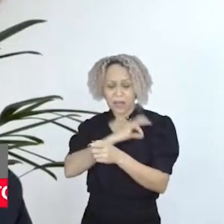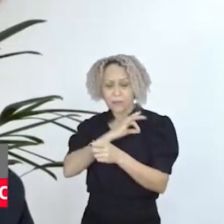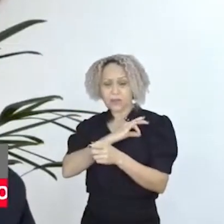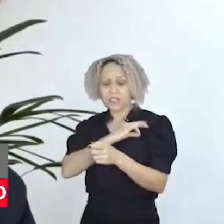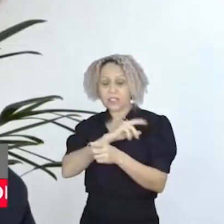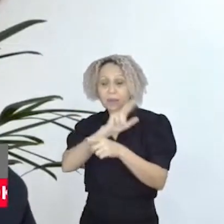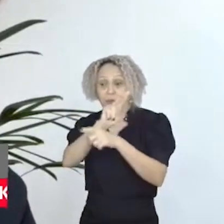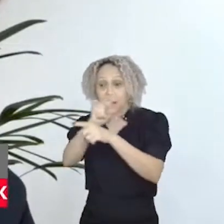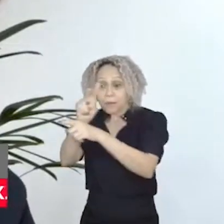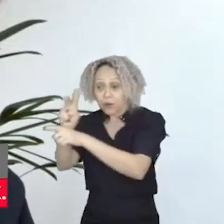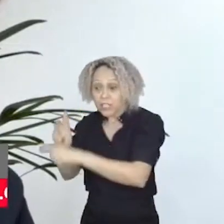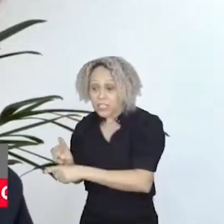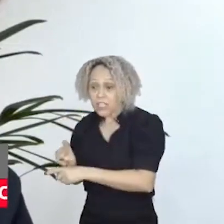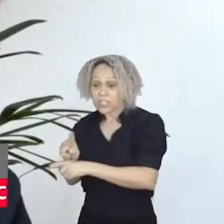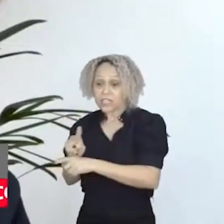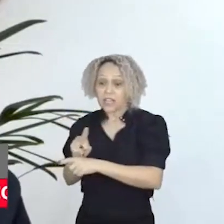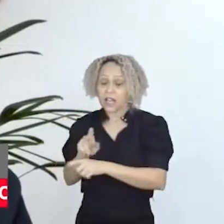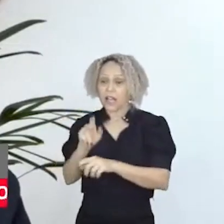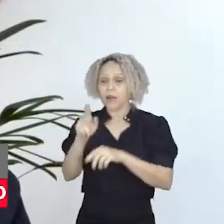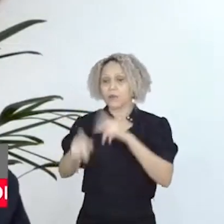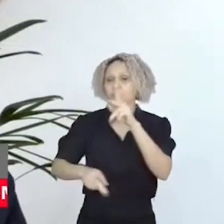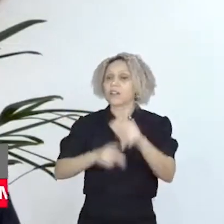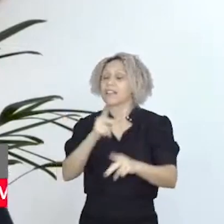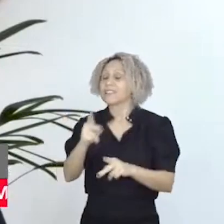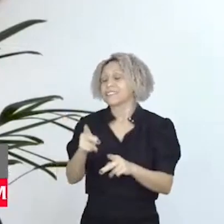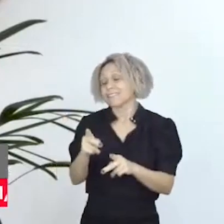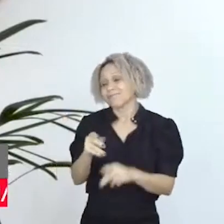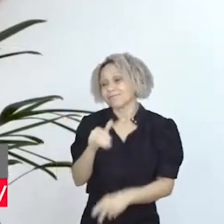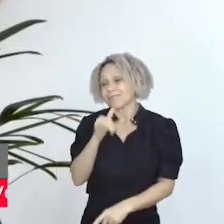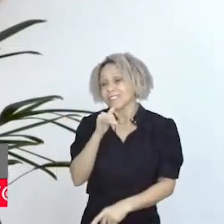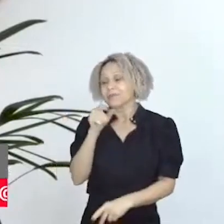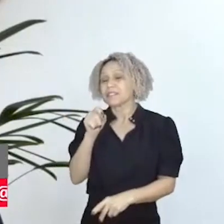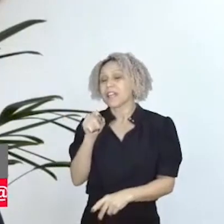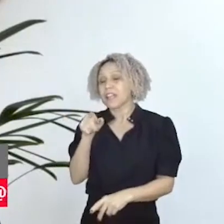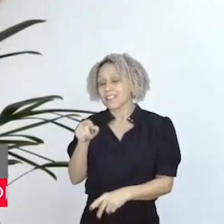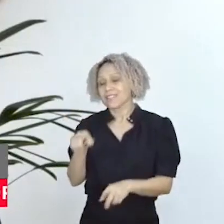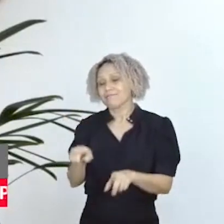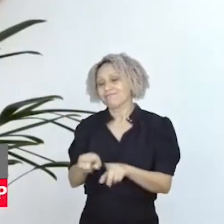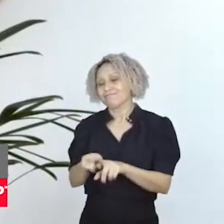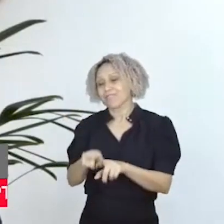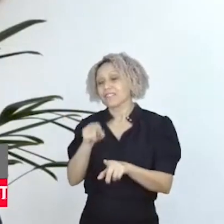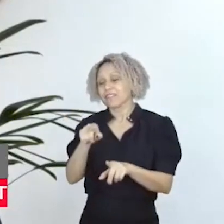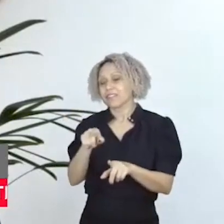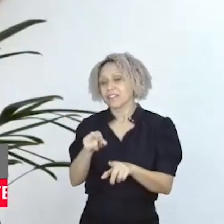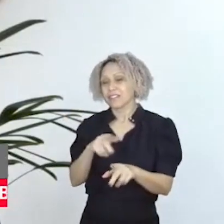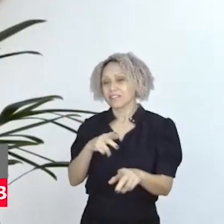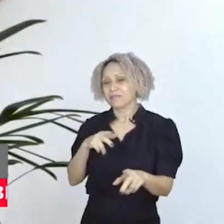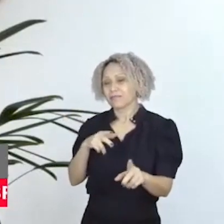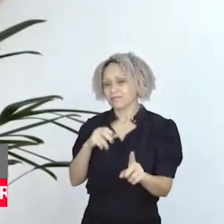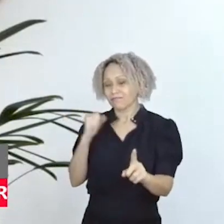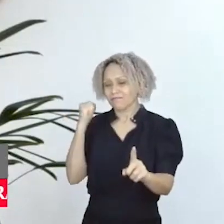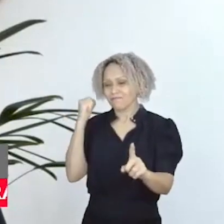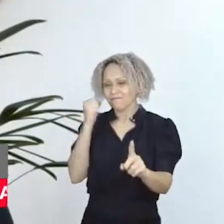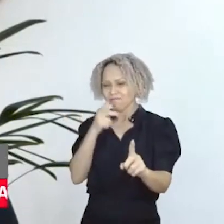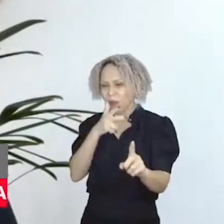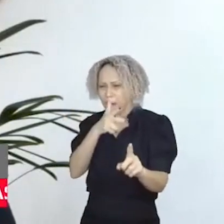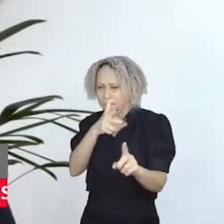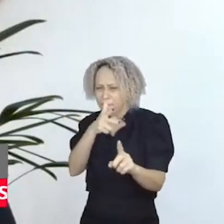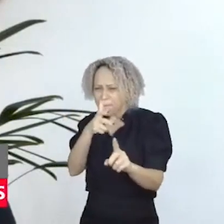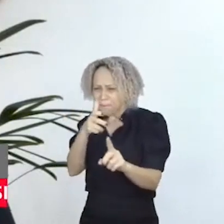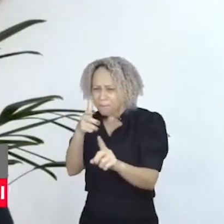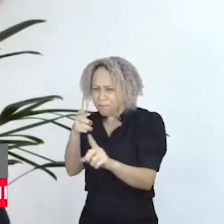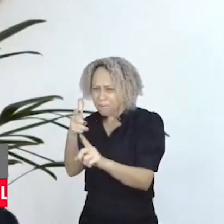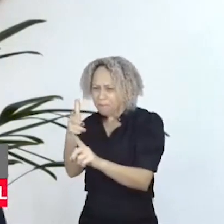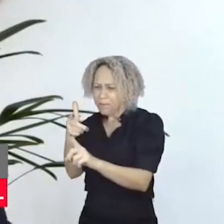Então, e os agentes que estão nas instituições que deveriam zelar e